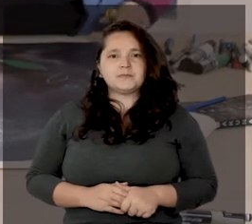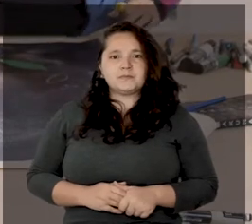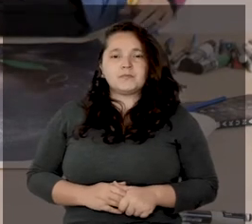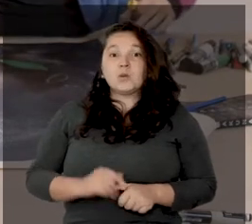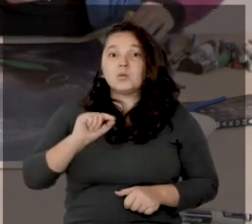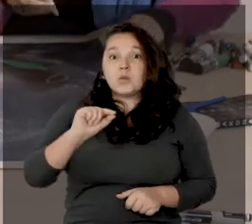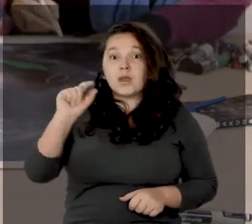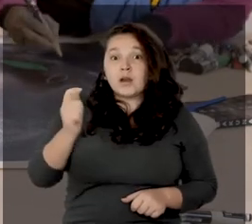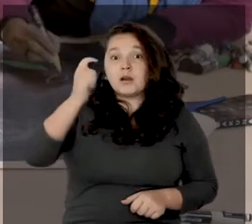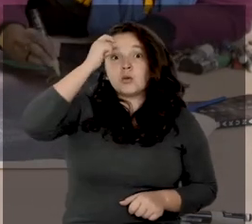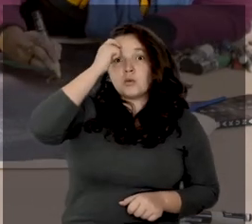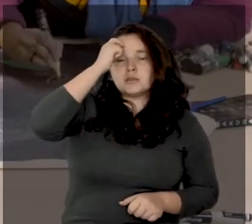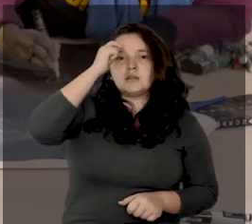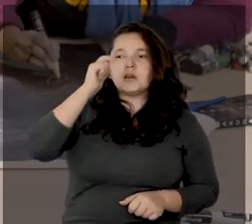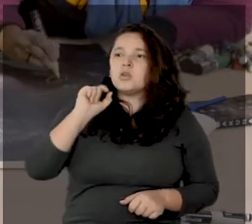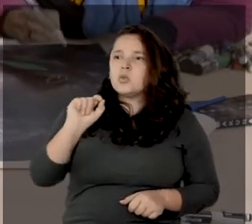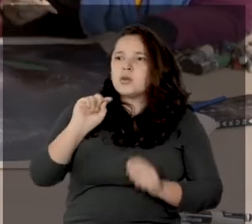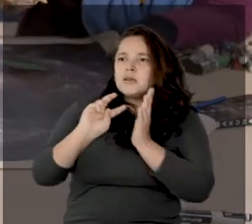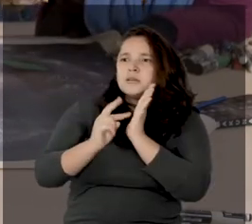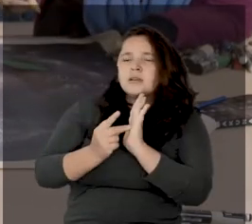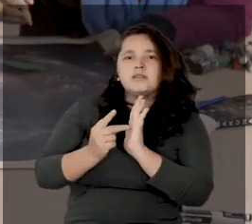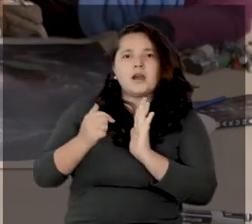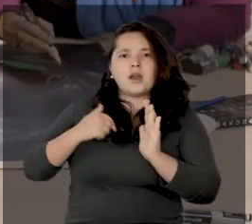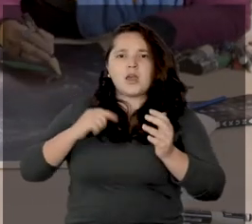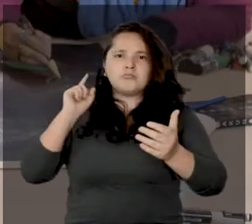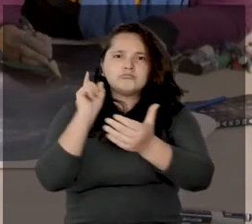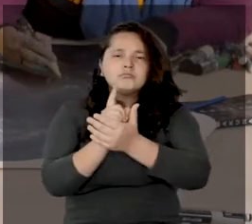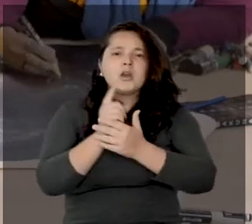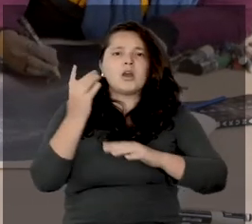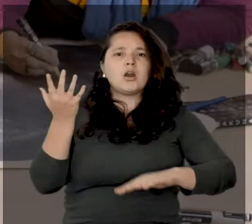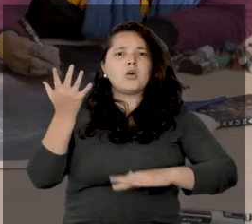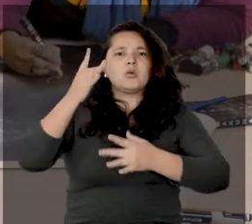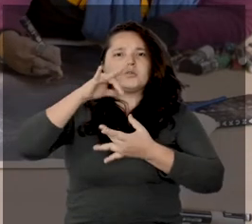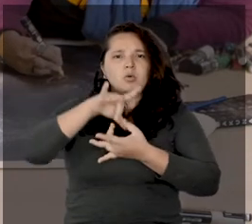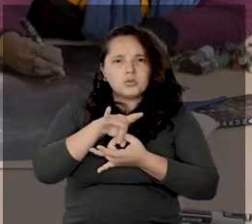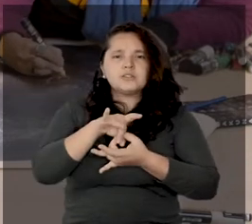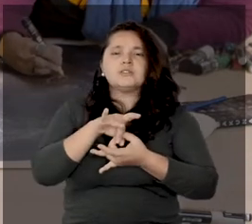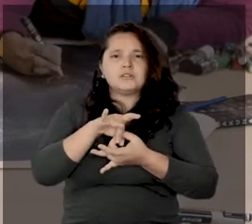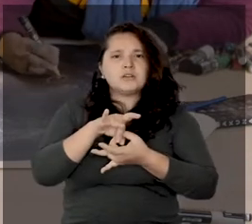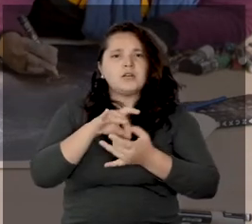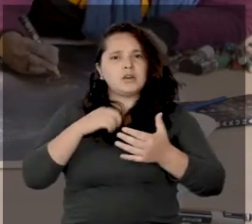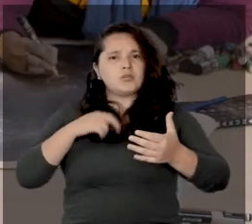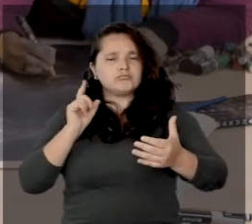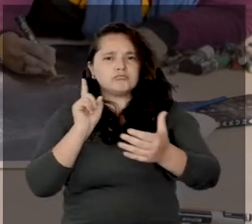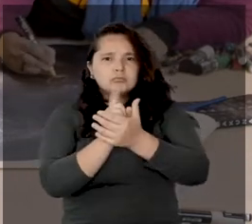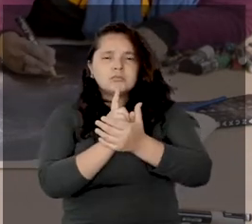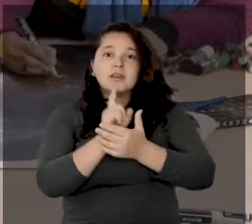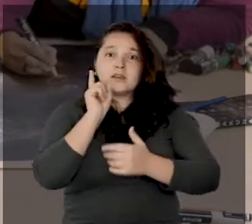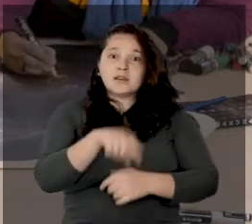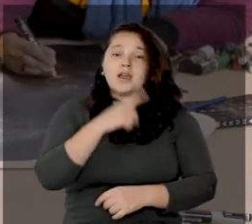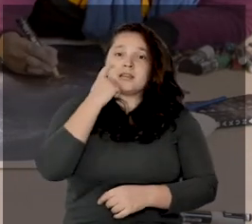Dessa consciência mesmo do que significa isso, né? De pertencer a essa cosmologia, né, tão interessante, tão instigante,